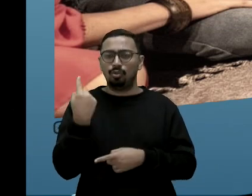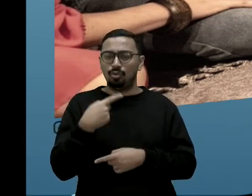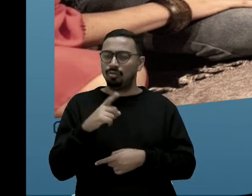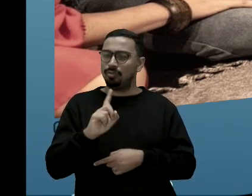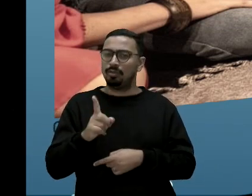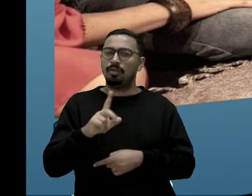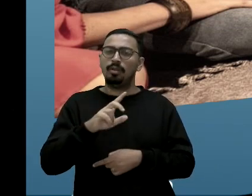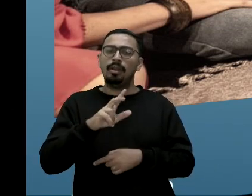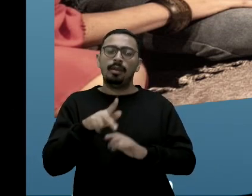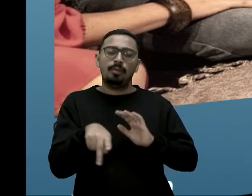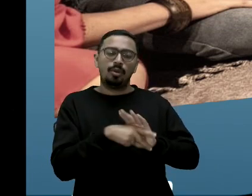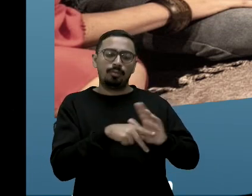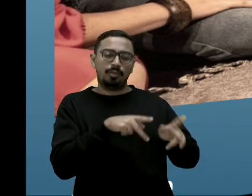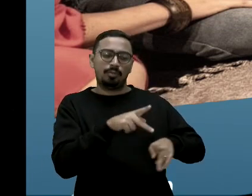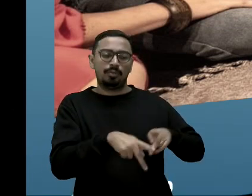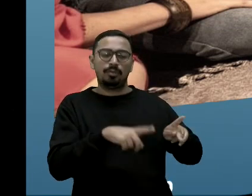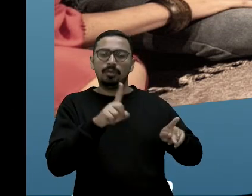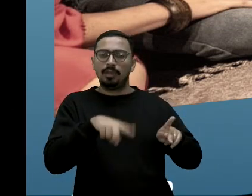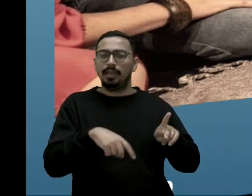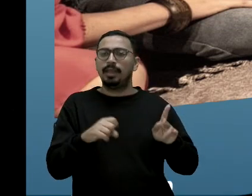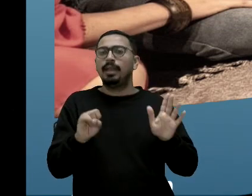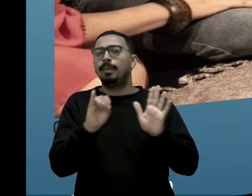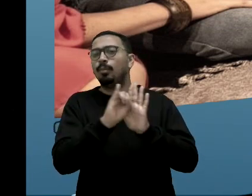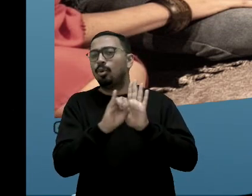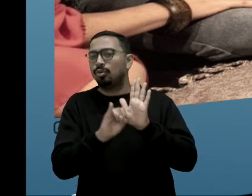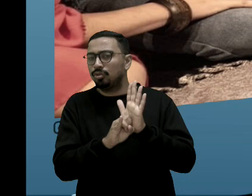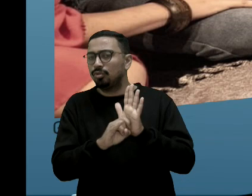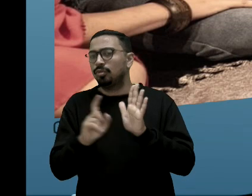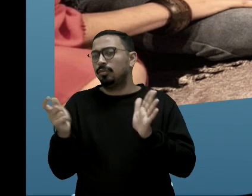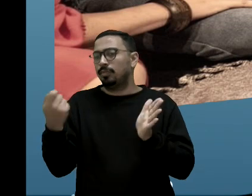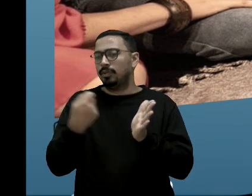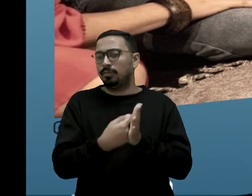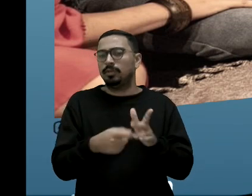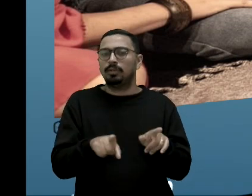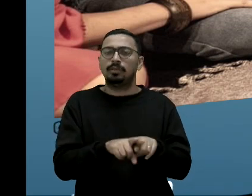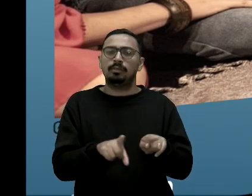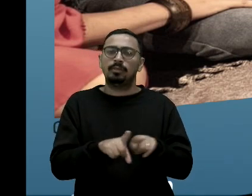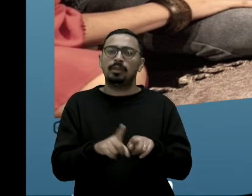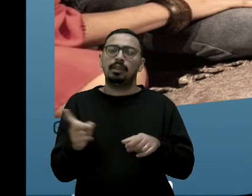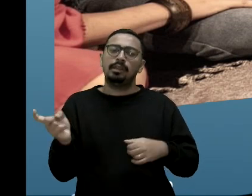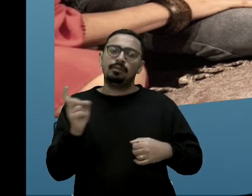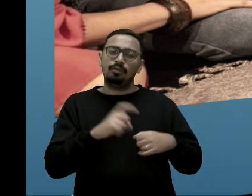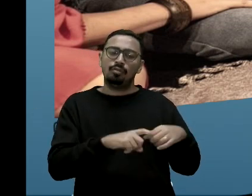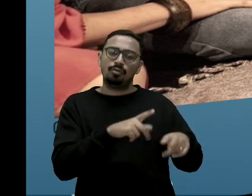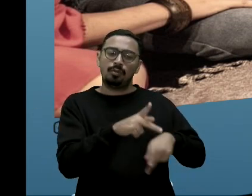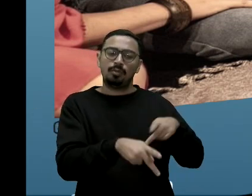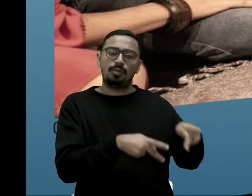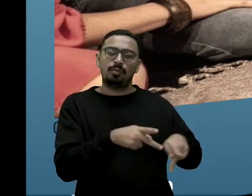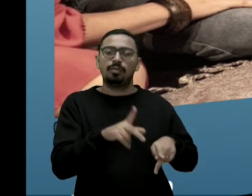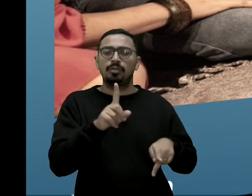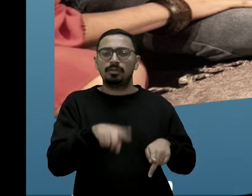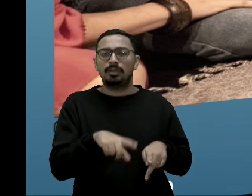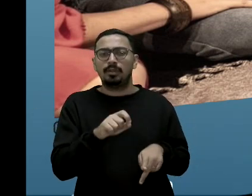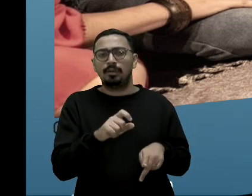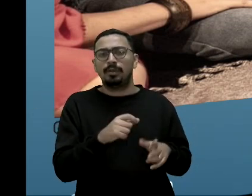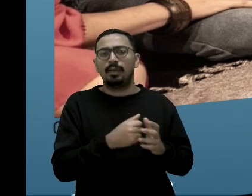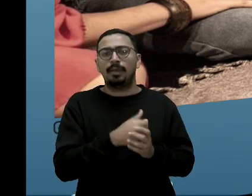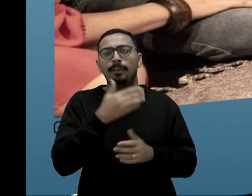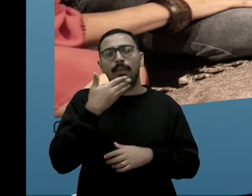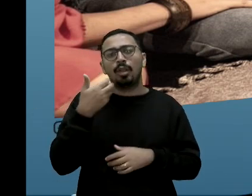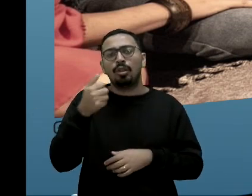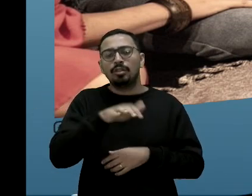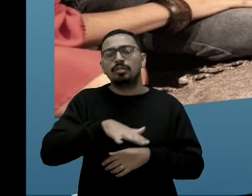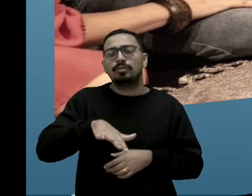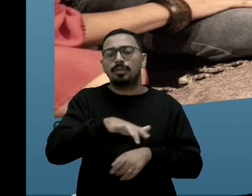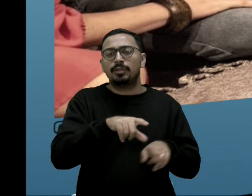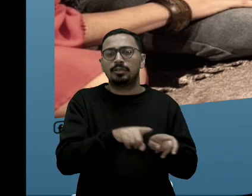população taubatiana, é dos impostos, dos tributos. Nada mais que justo que volte para a população em forma de equipamentos melhores. E